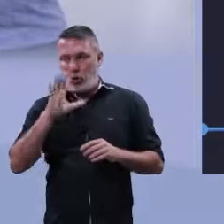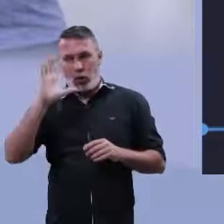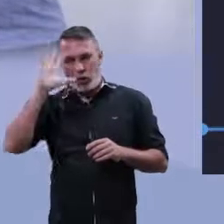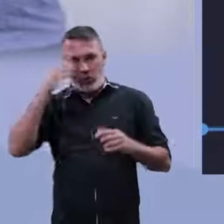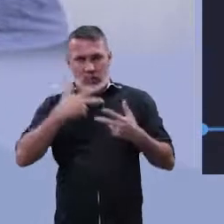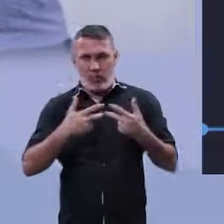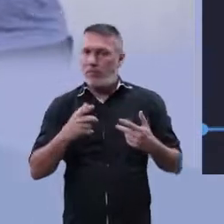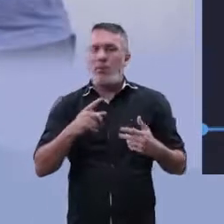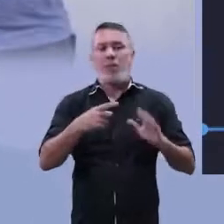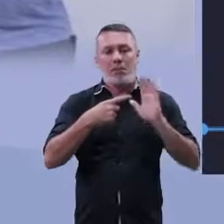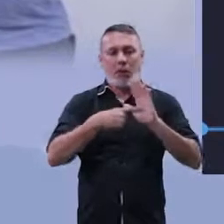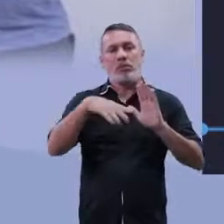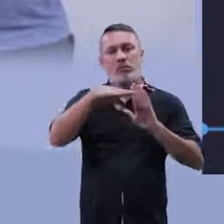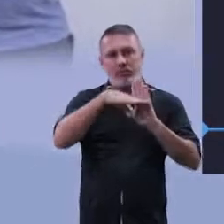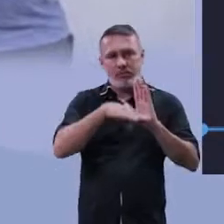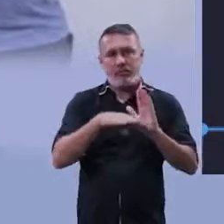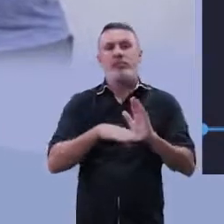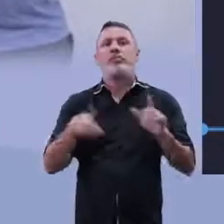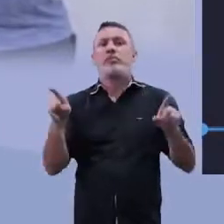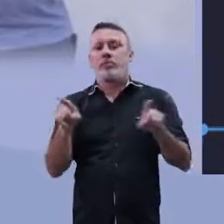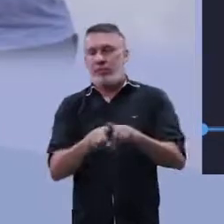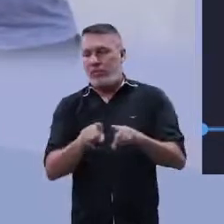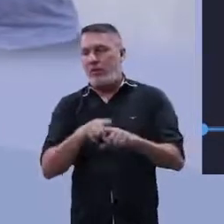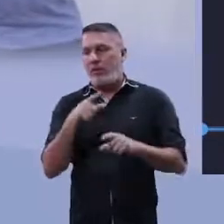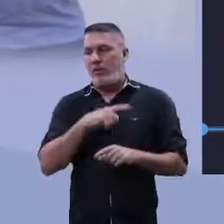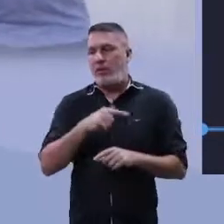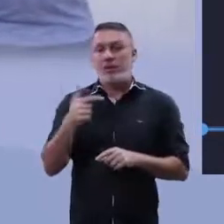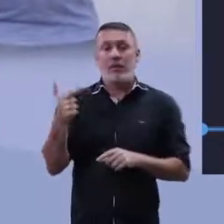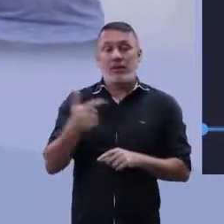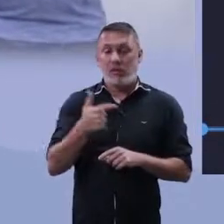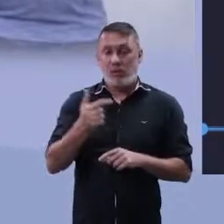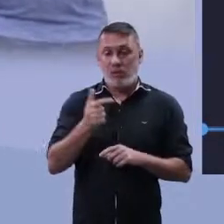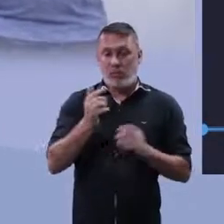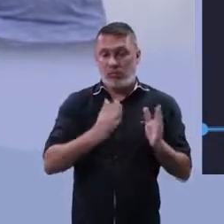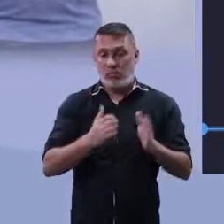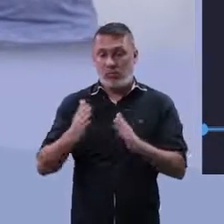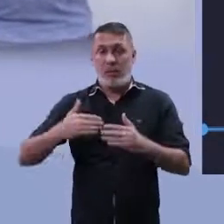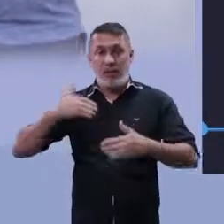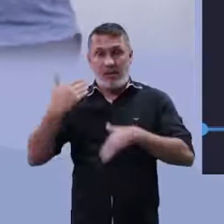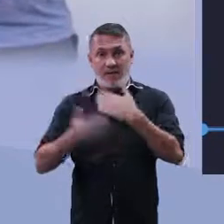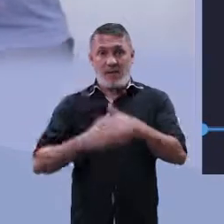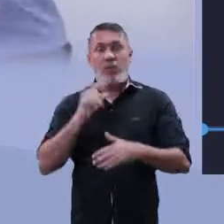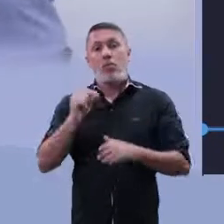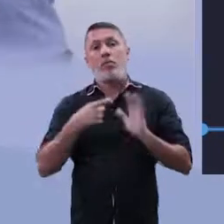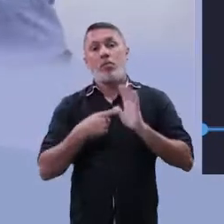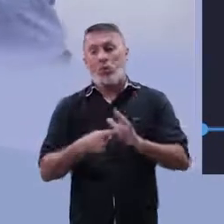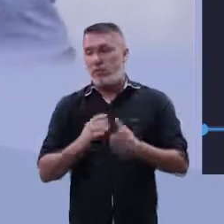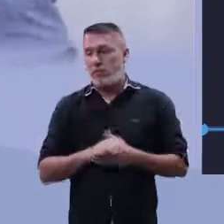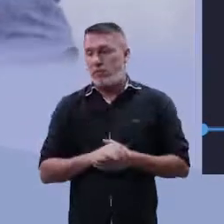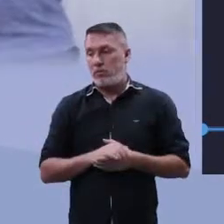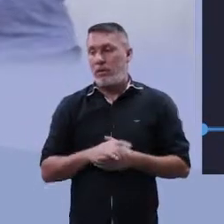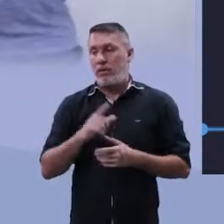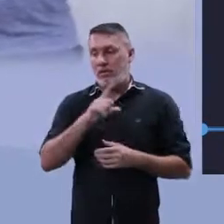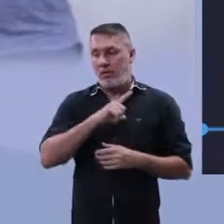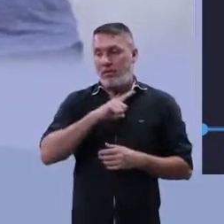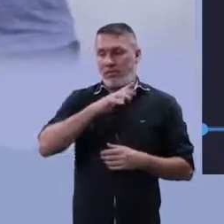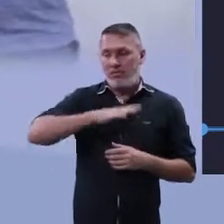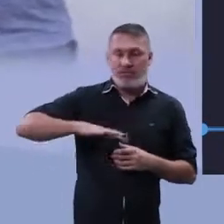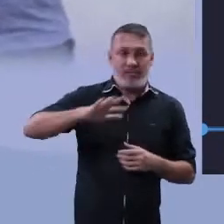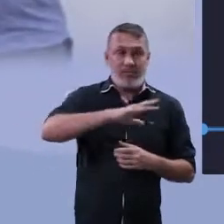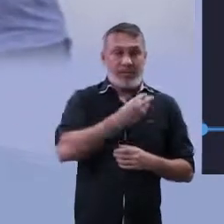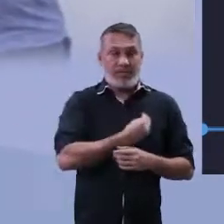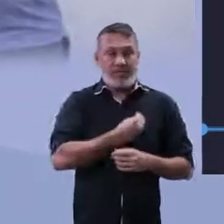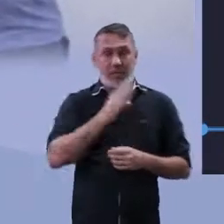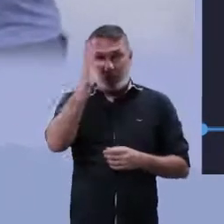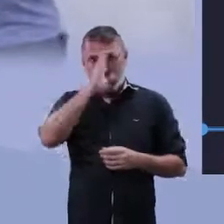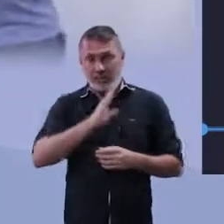boa? Ele apresenta nesse parágrafo também. Nesse período, no segundo período desse parágrafo de desenvolvimento, ele diz o seguinte, olha, a vida dos imigrantes